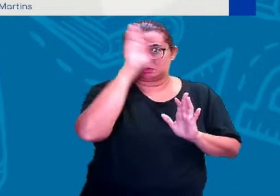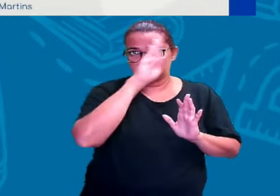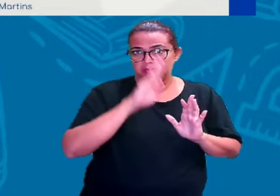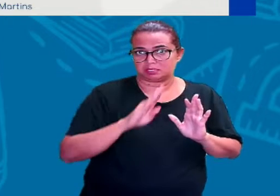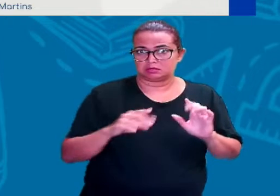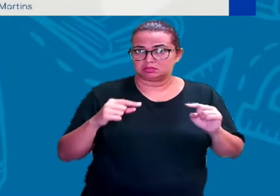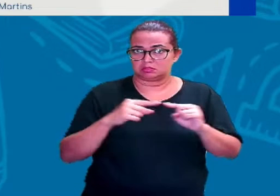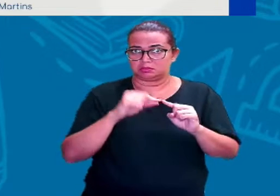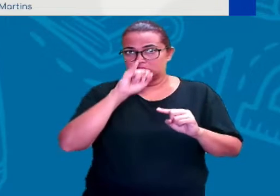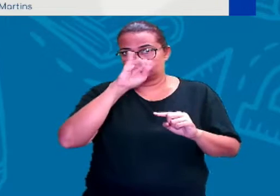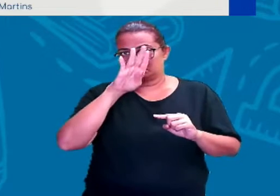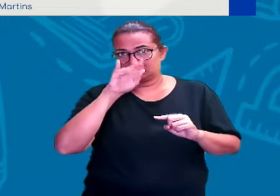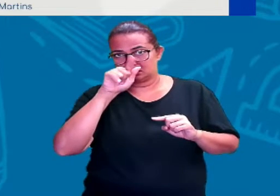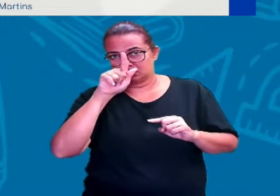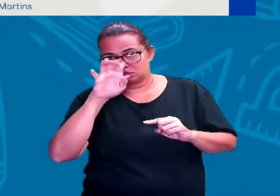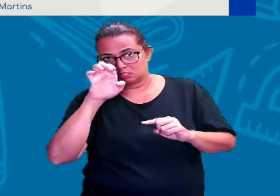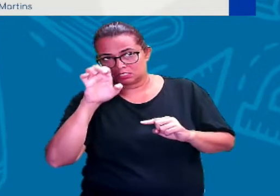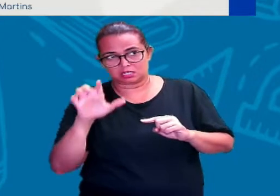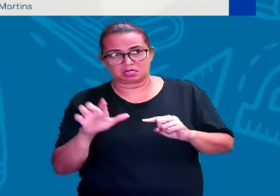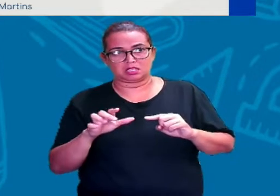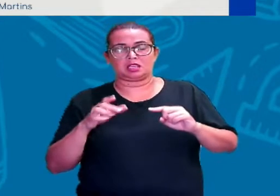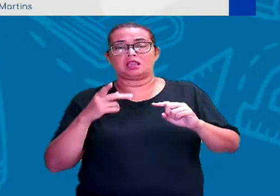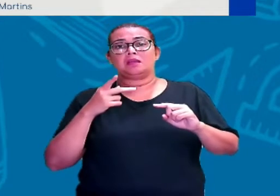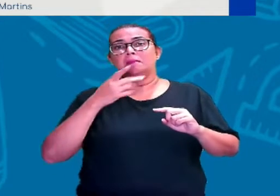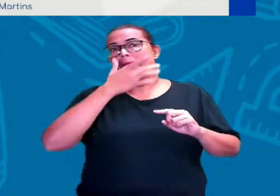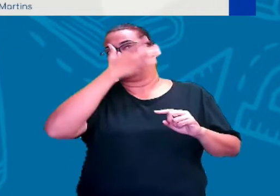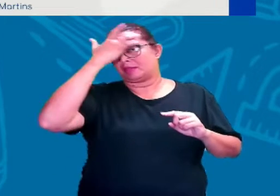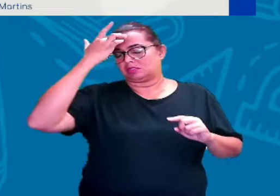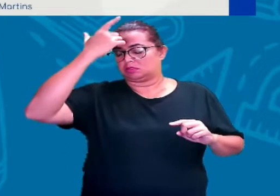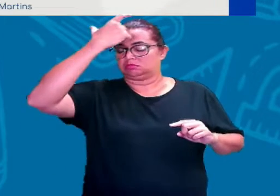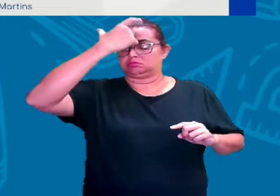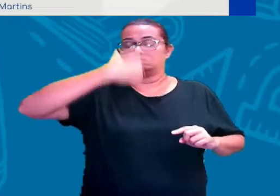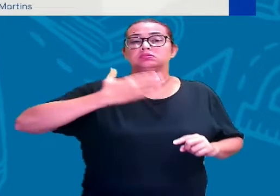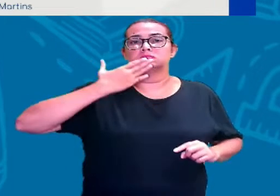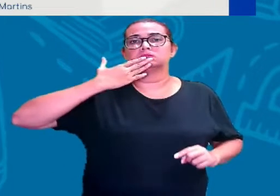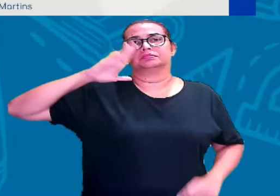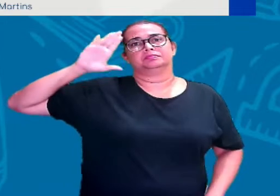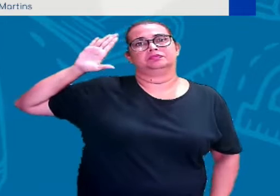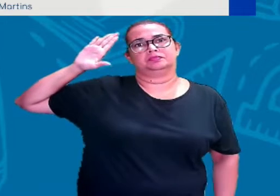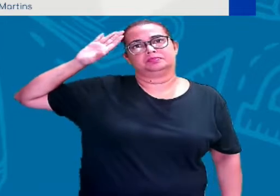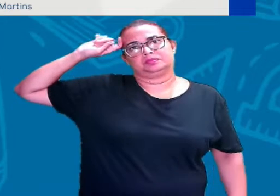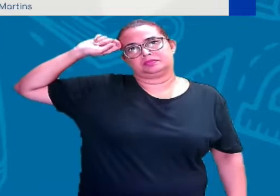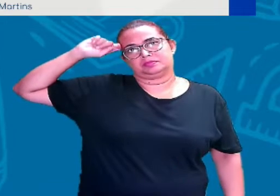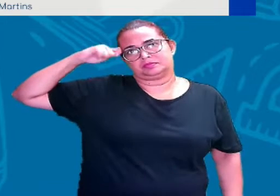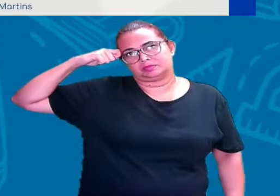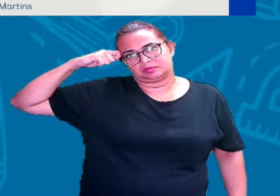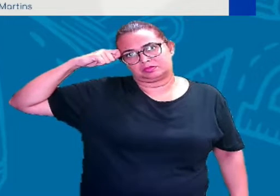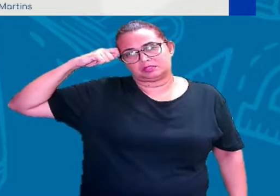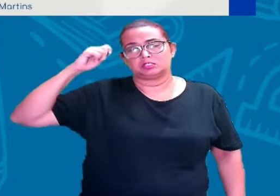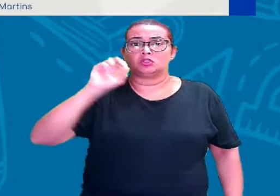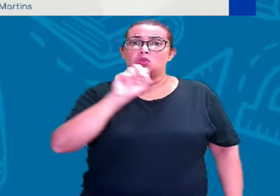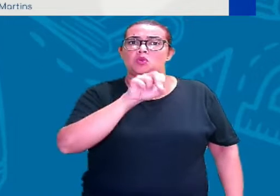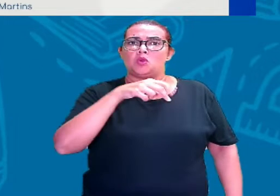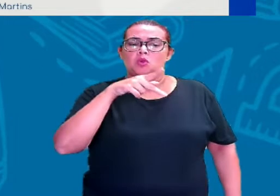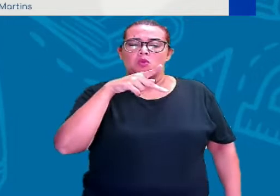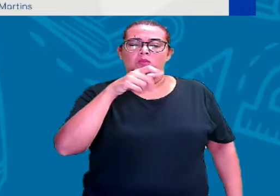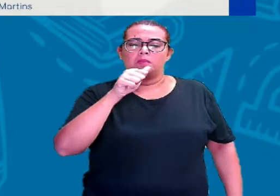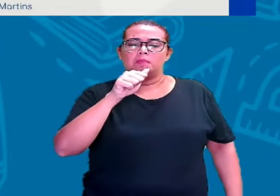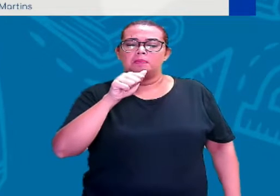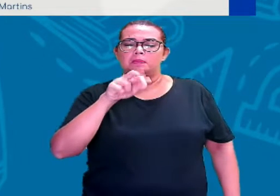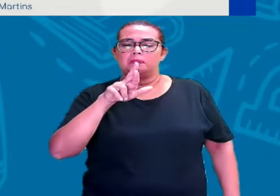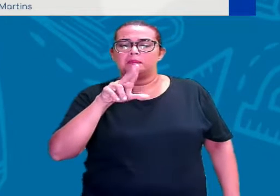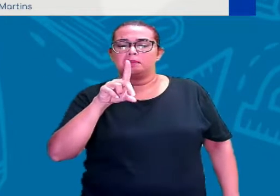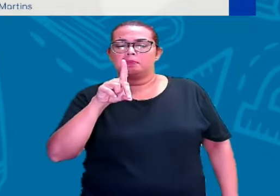IBGE, é quem se declara ou quem declara a sua cor preta ou parda. Então, você que é